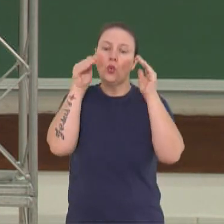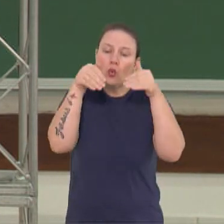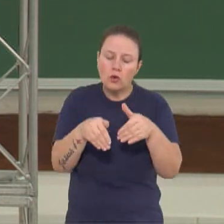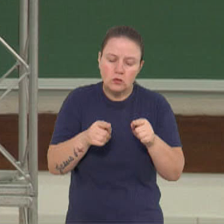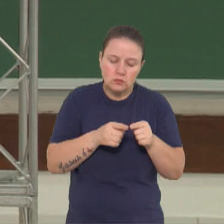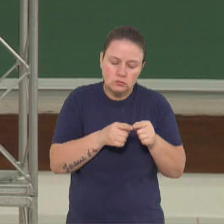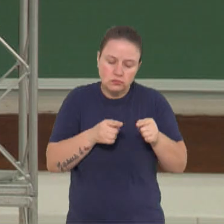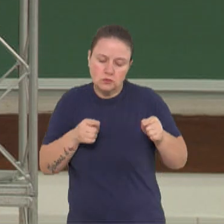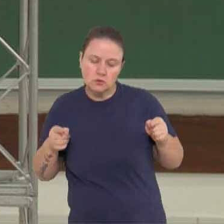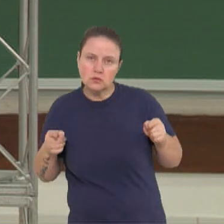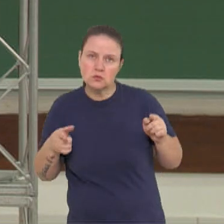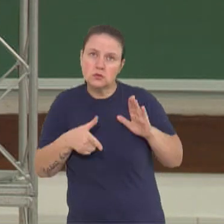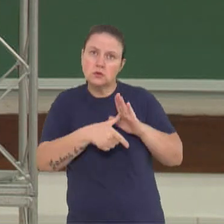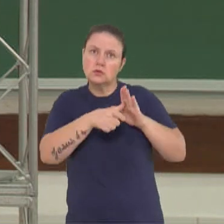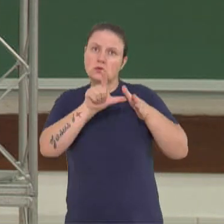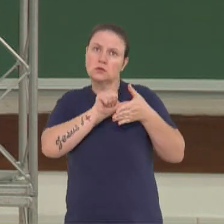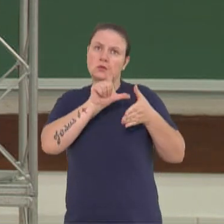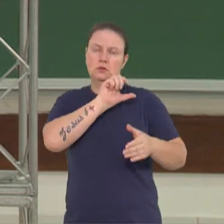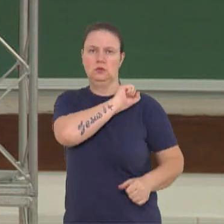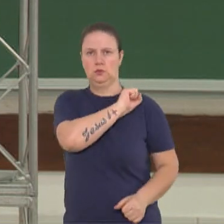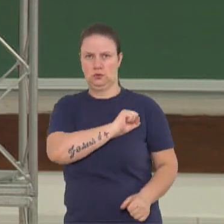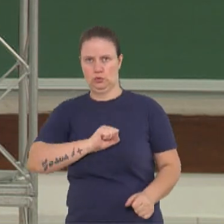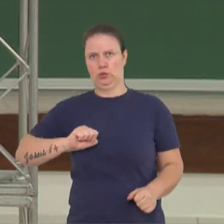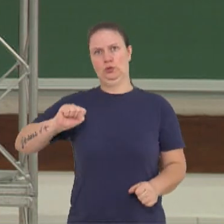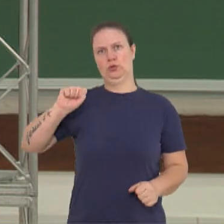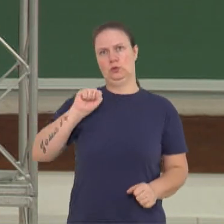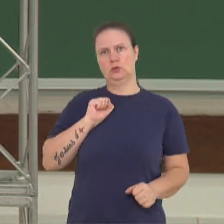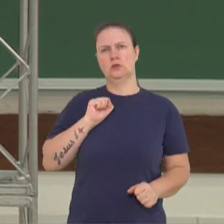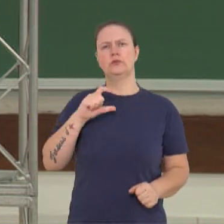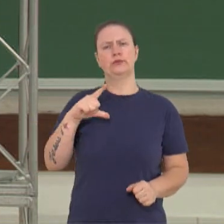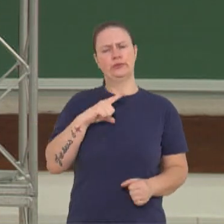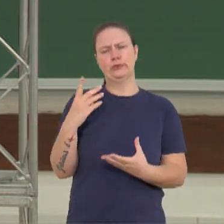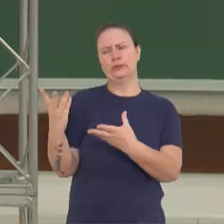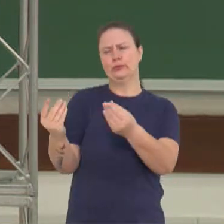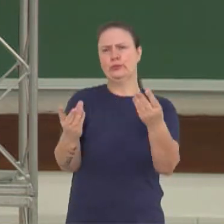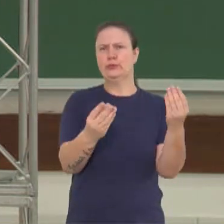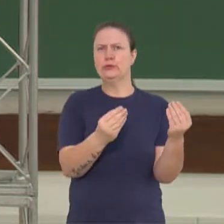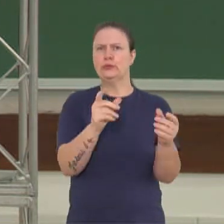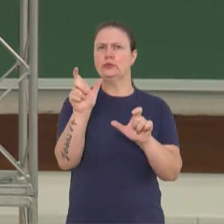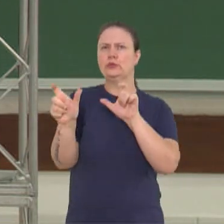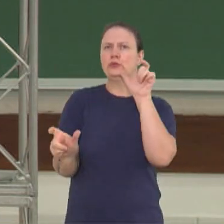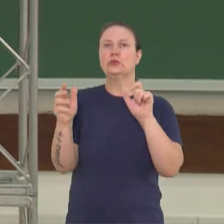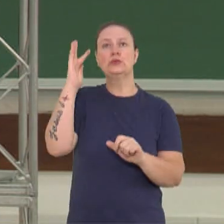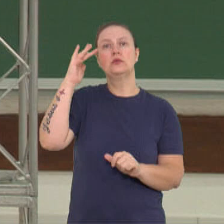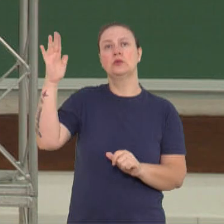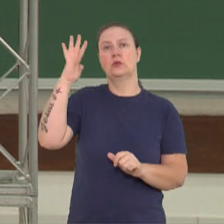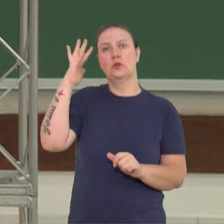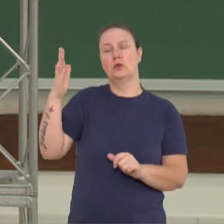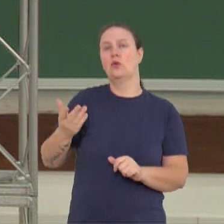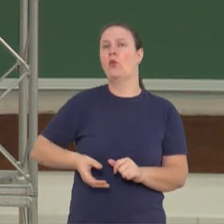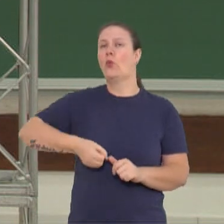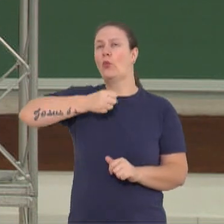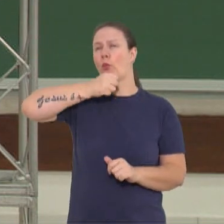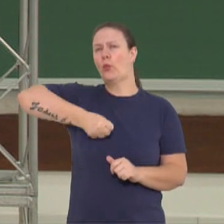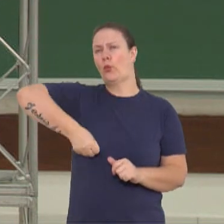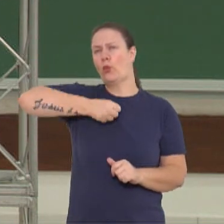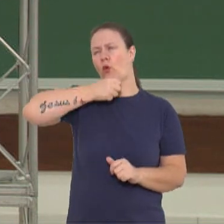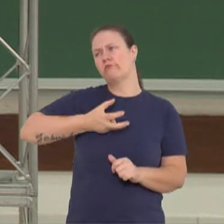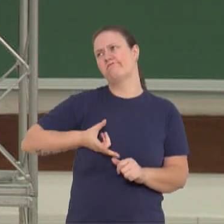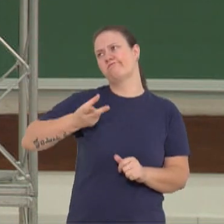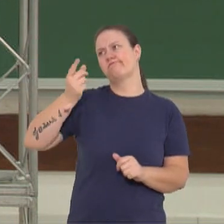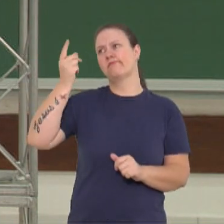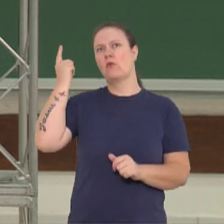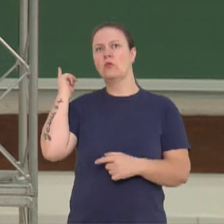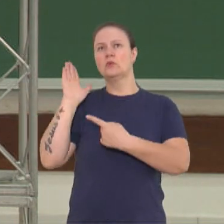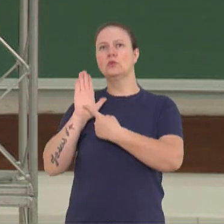período pré-socrático. Sim, muitos filósofos da antiguidade, pelo que eles expressam em